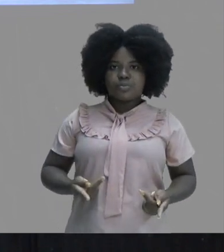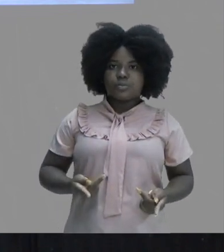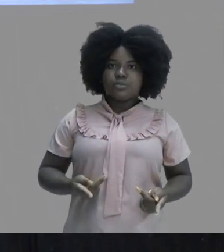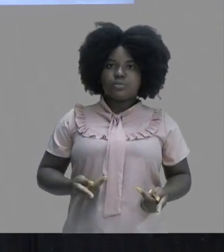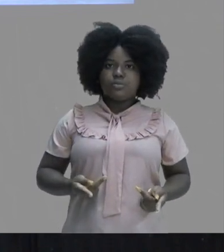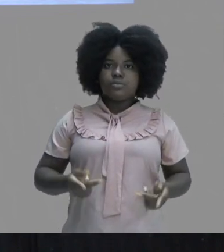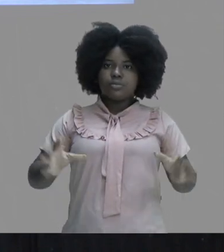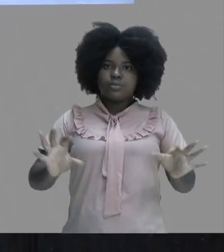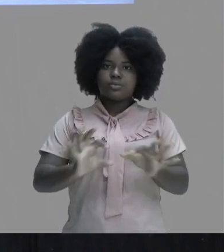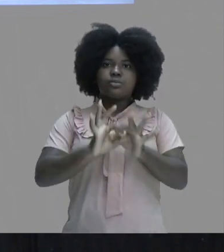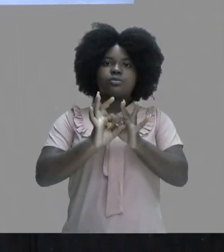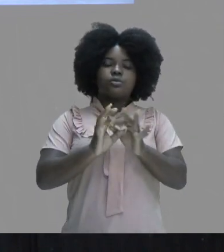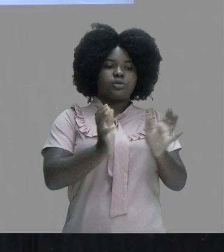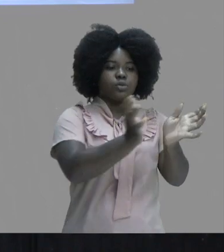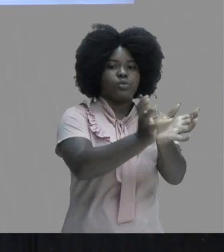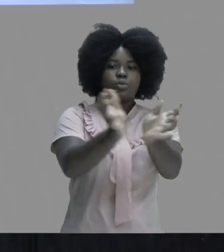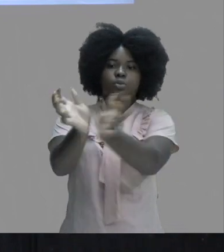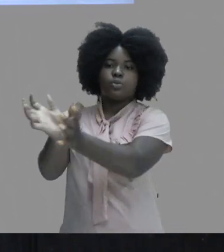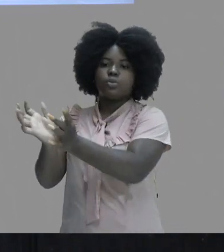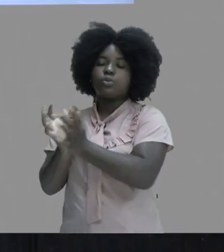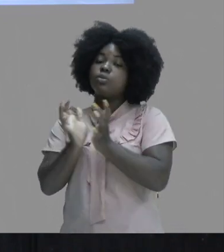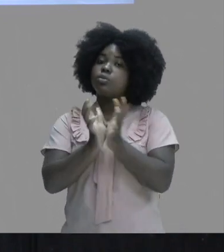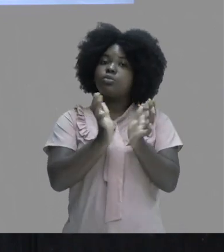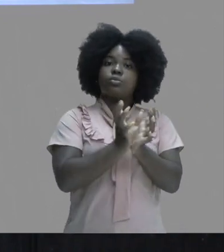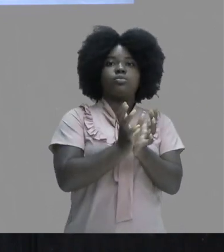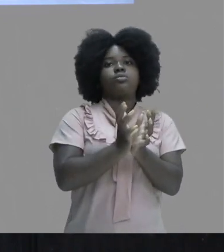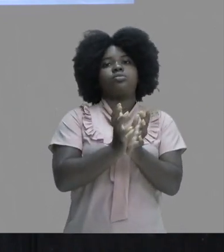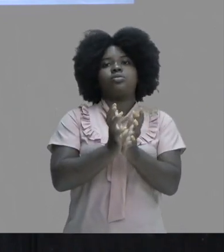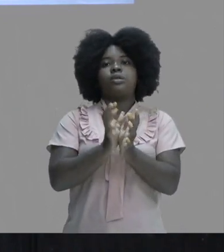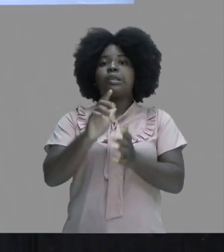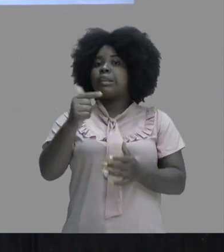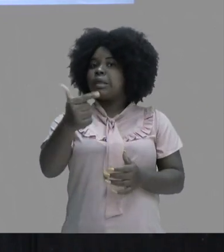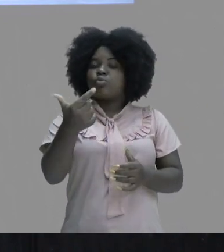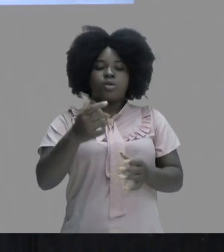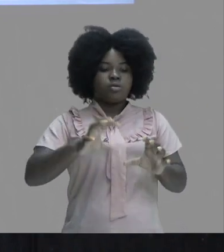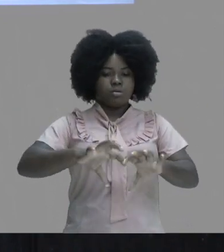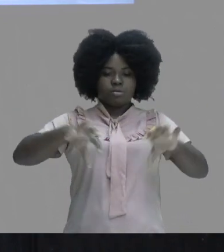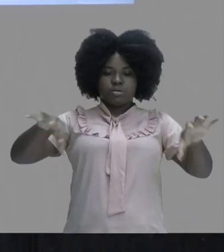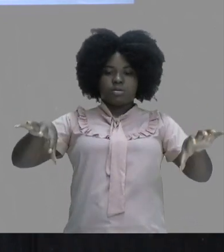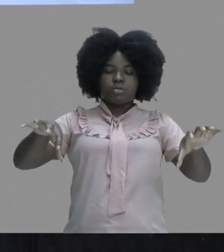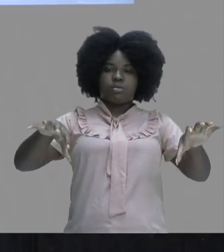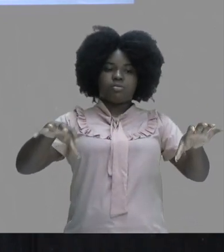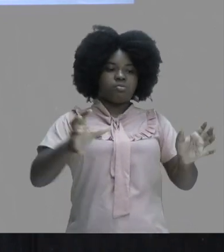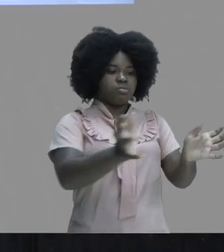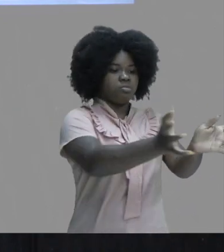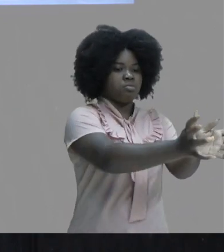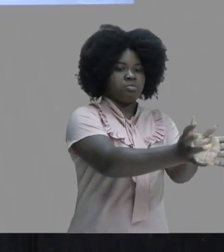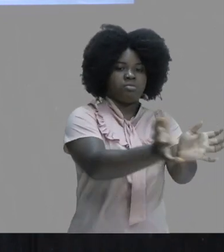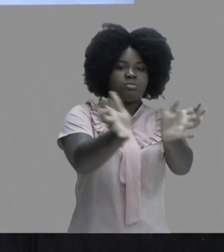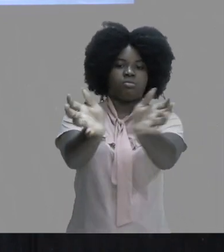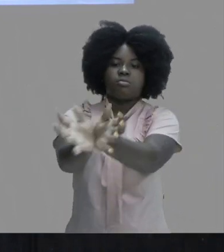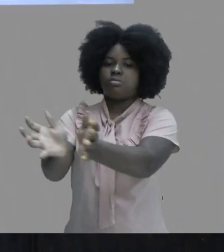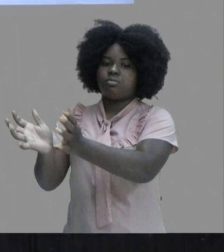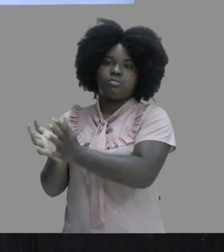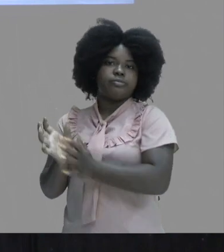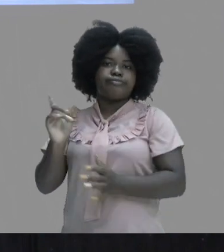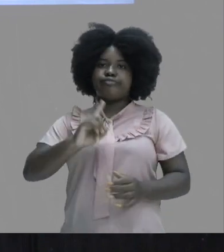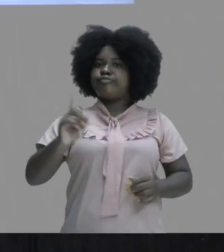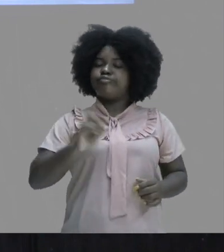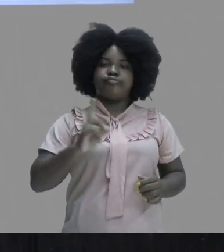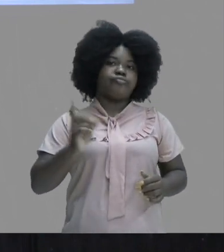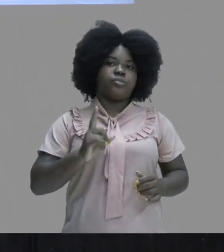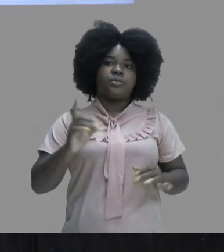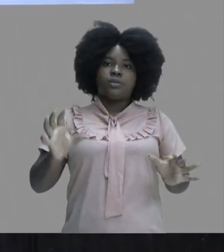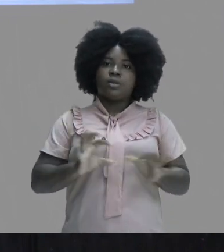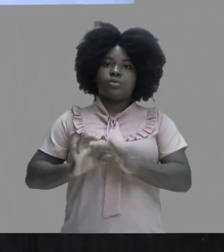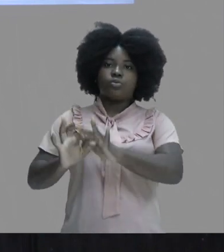mesmo tempo todos os outros. Não há divisibilidade quando se trata do conjunto de direitos que chamamos